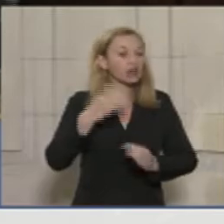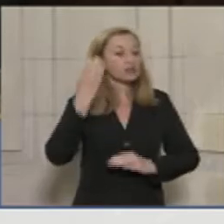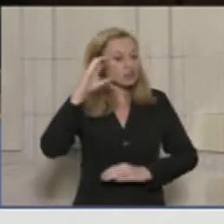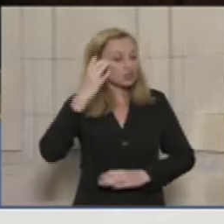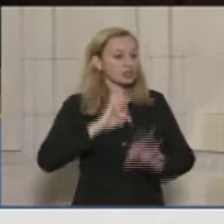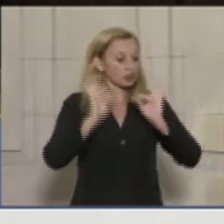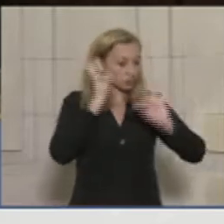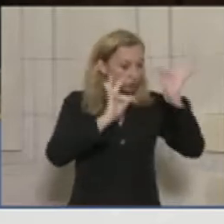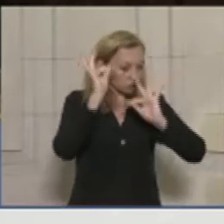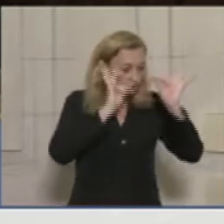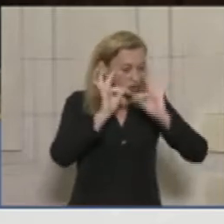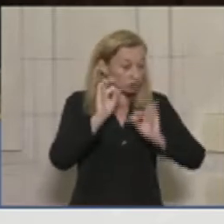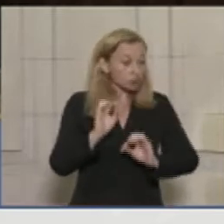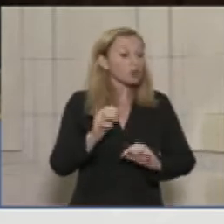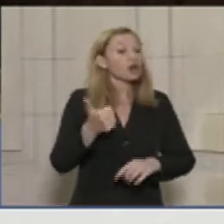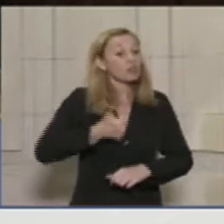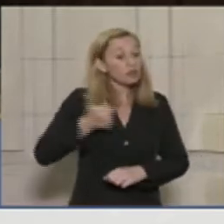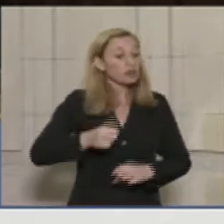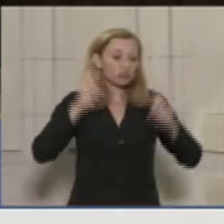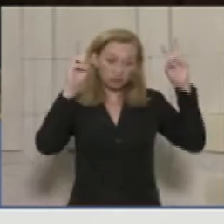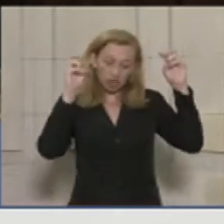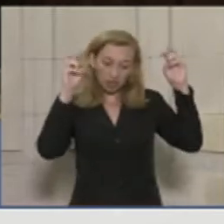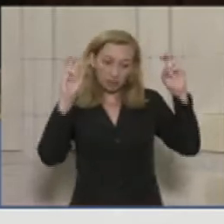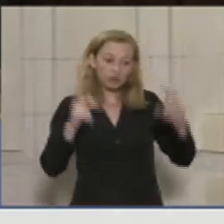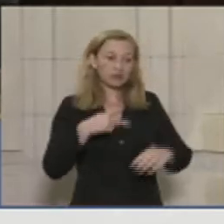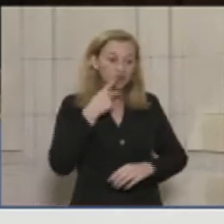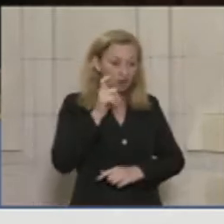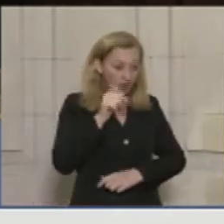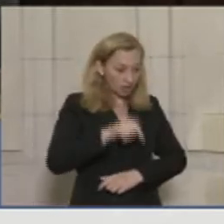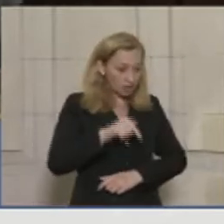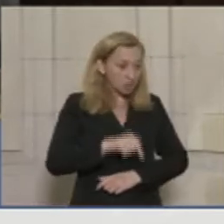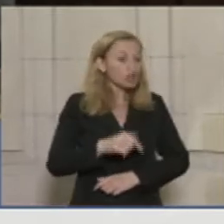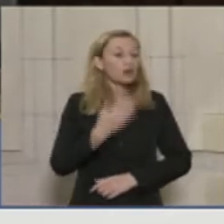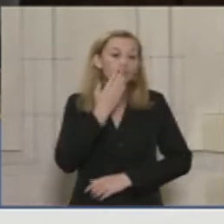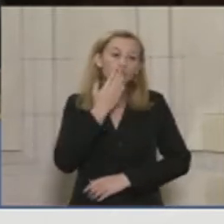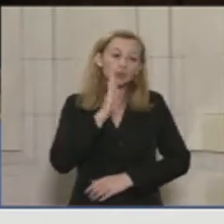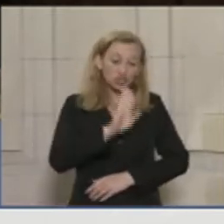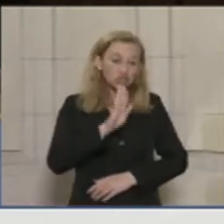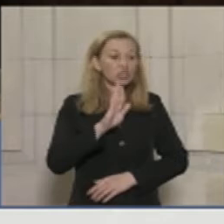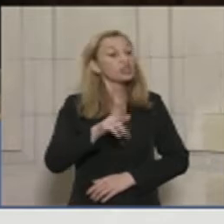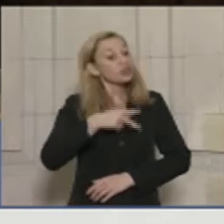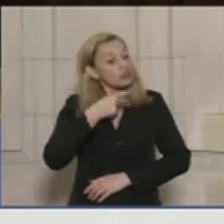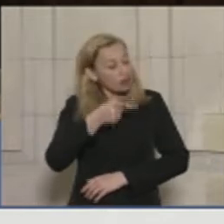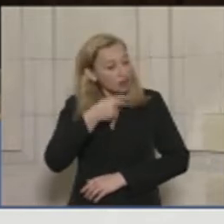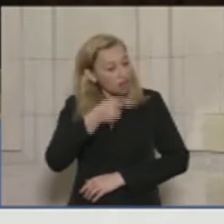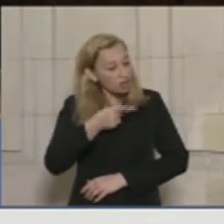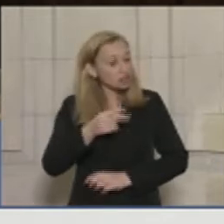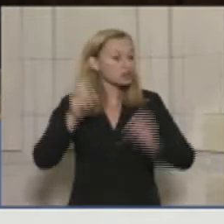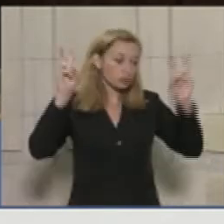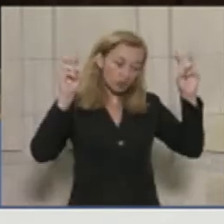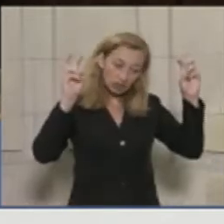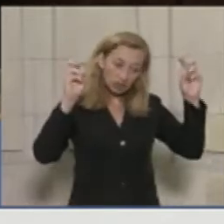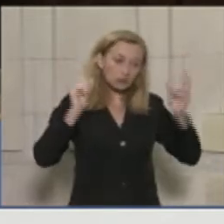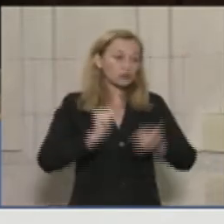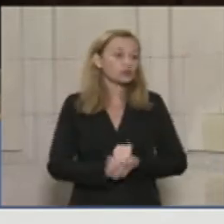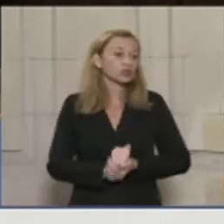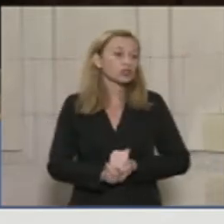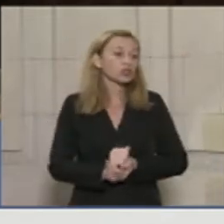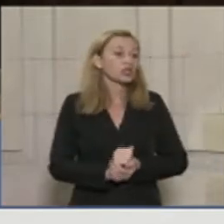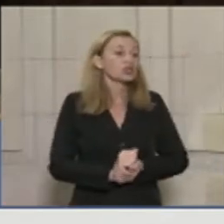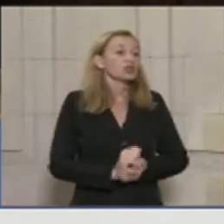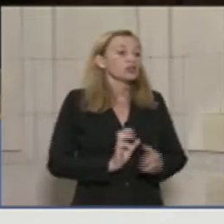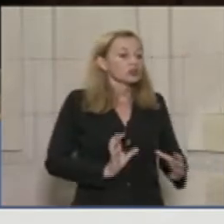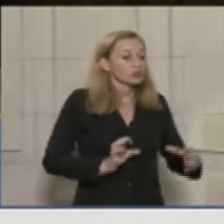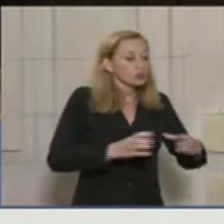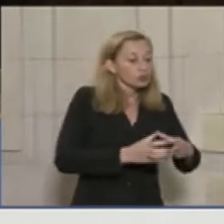Tecnologia. Portanto, esse é o primeiro tema que quero tratar aqui. Prometi que faria esse relato sumário, breve, à comunidade